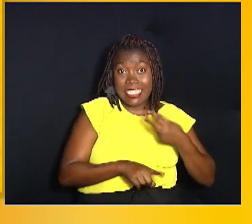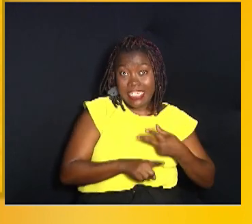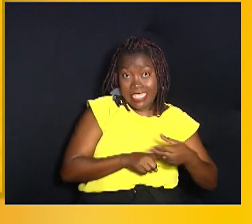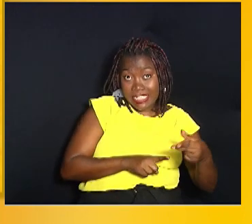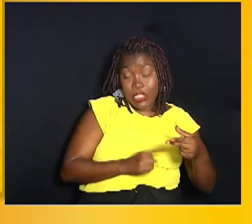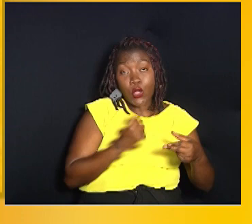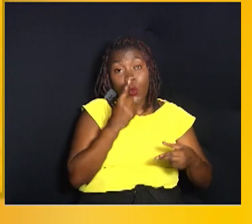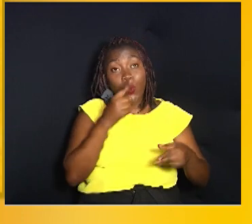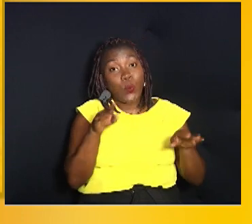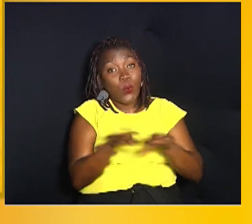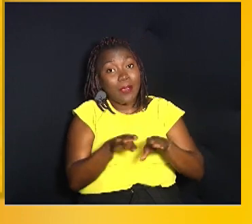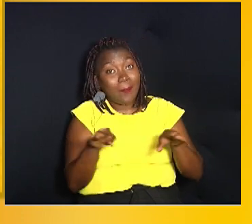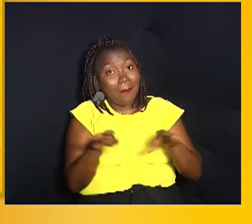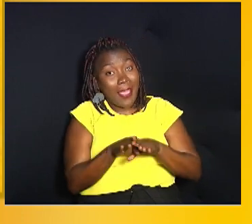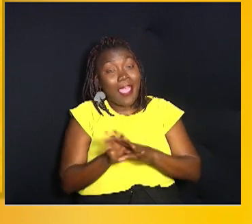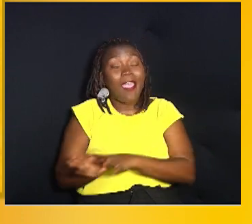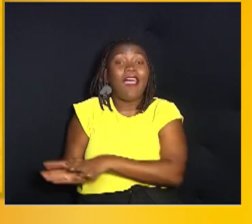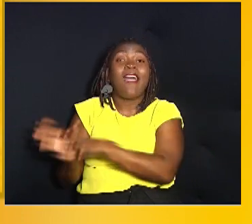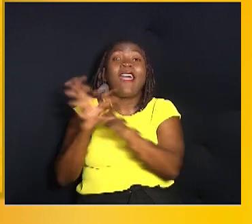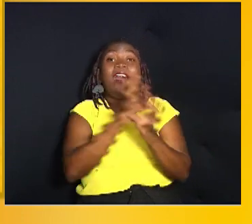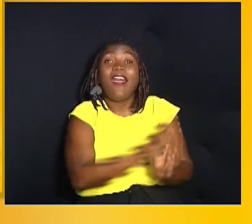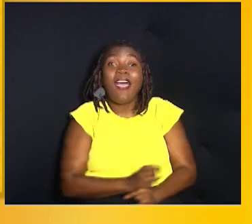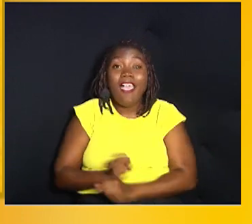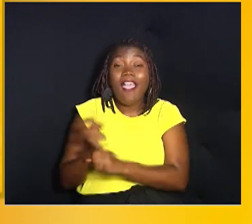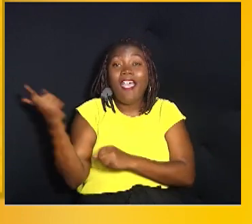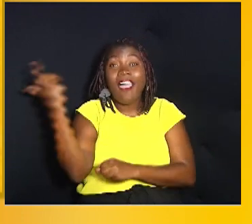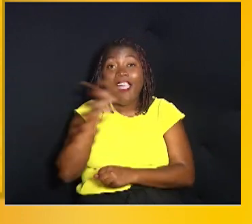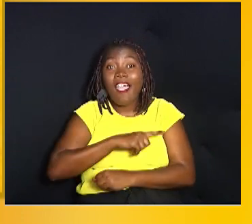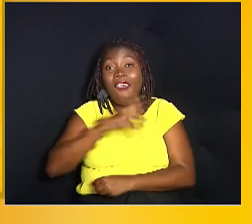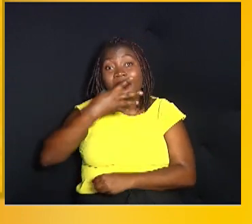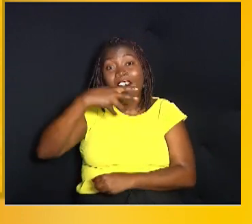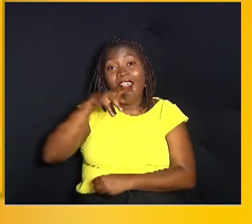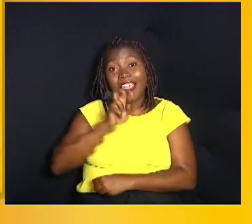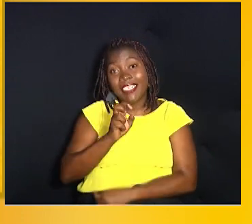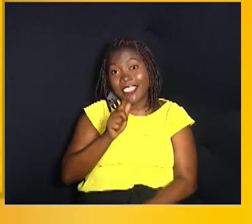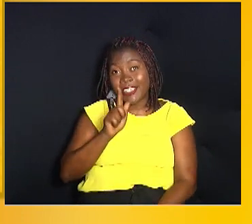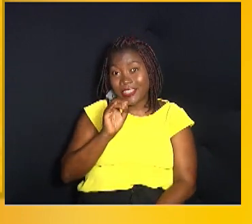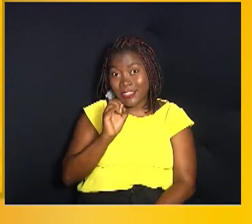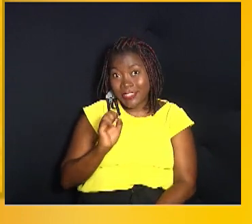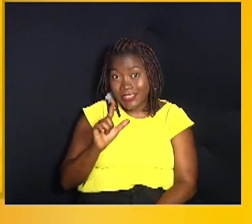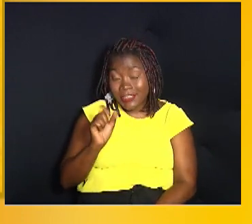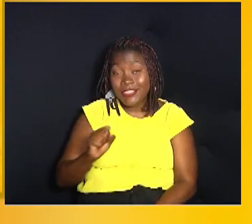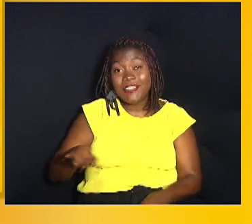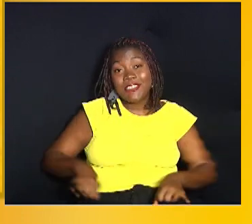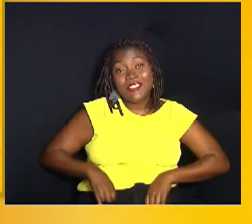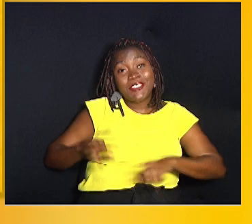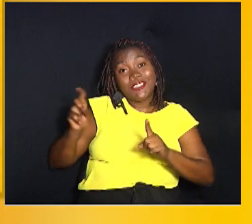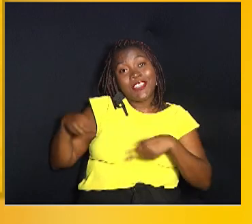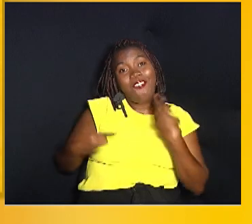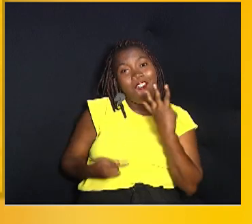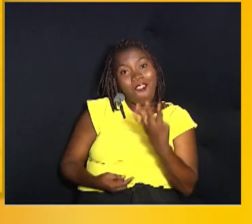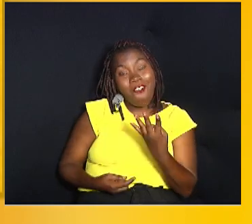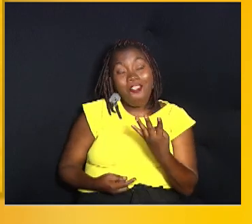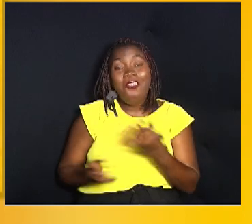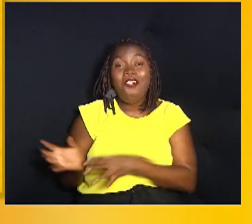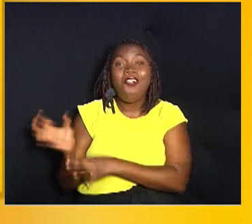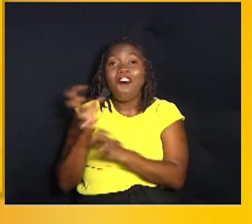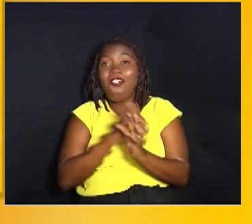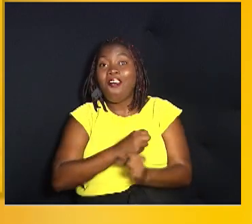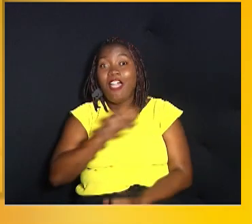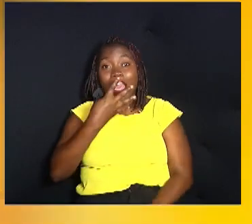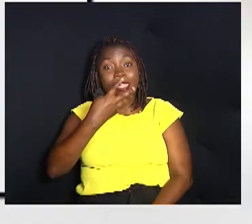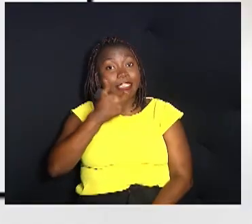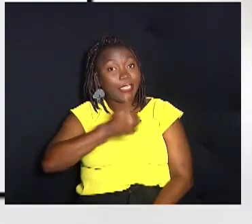1 empate. No total, o time marcou 45 gols e sofreu 4, ficando com um saldo de